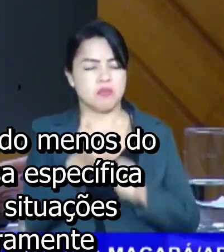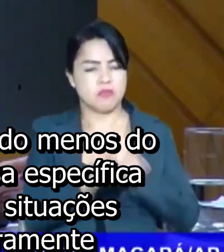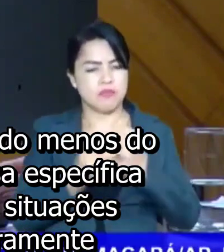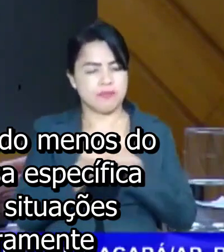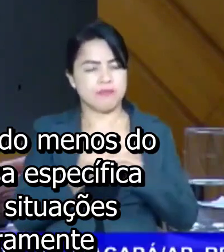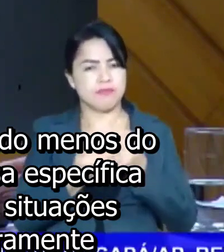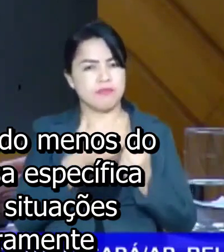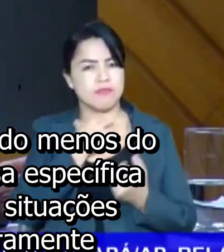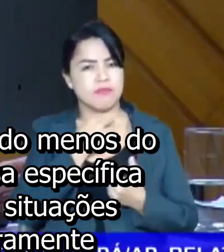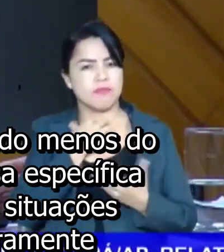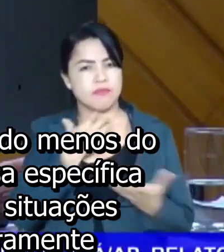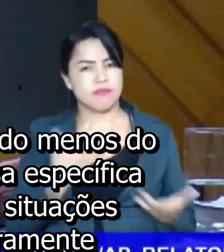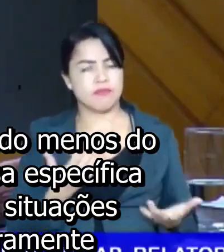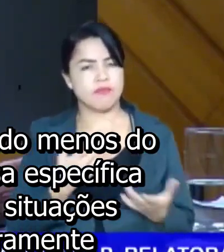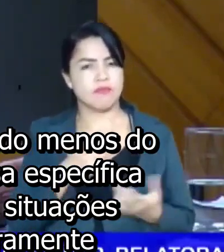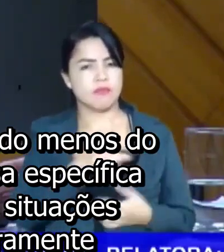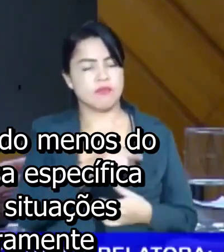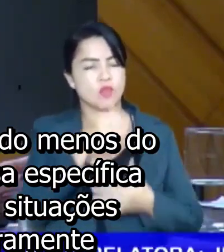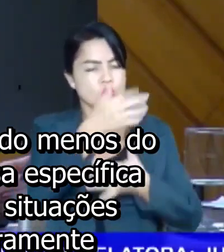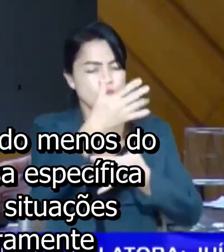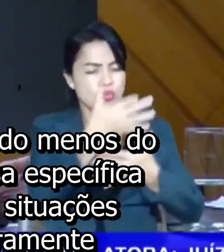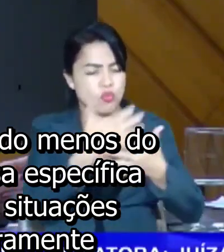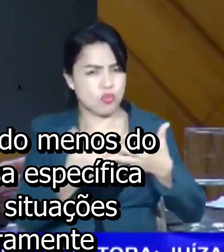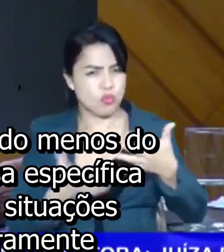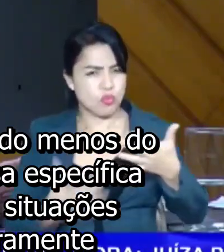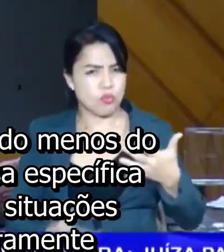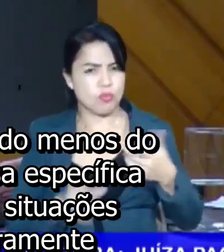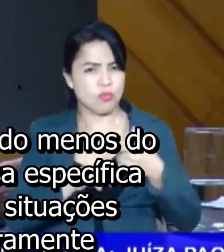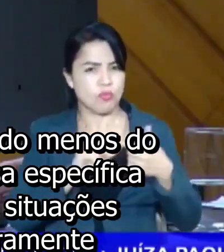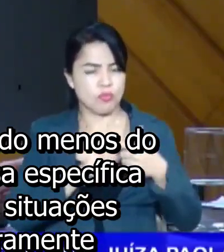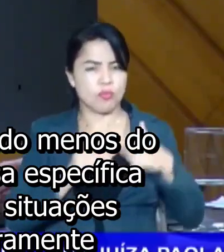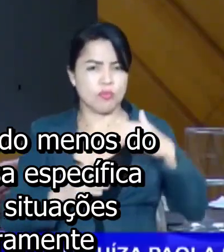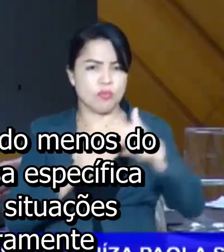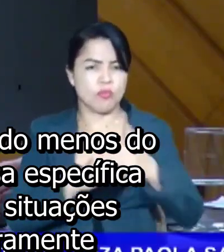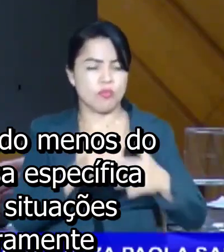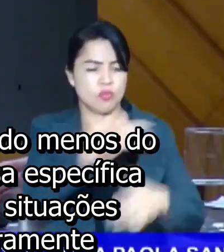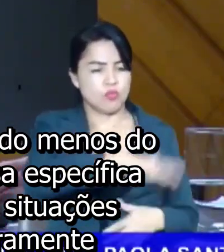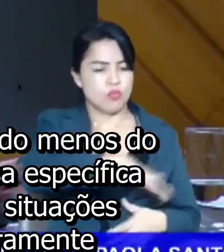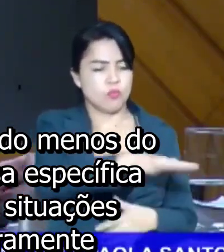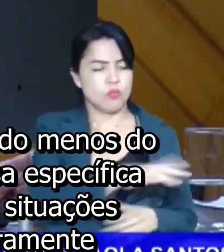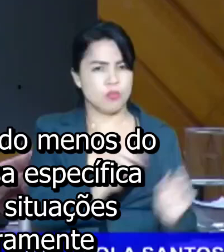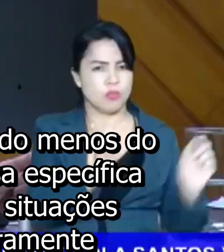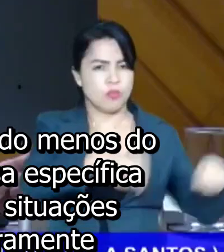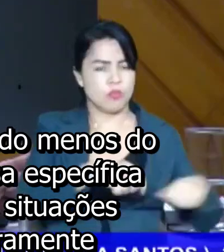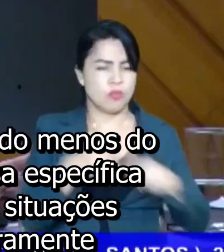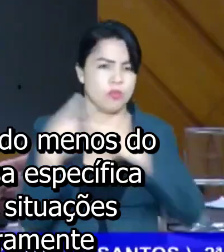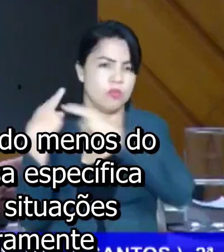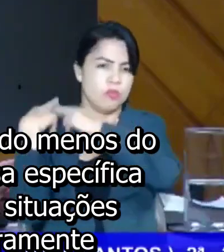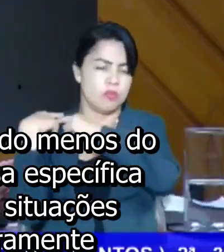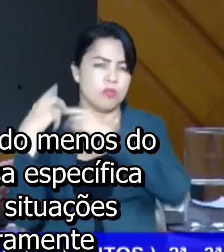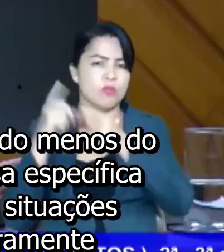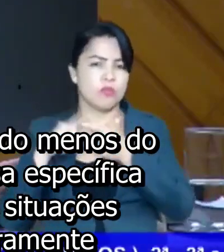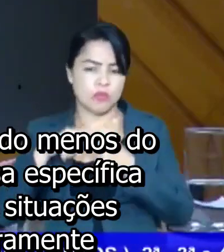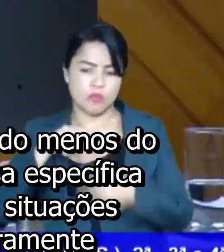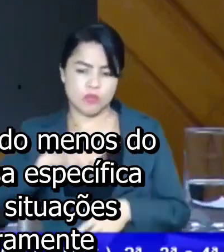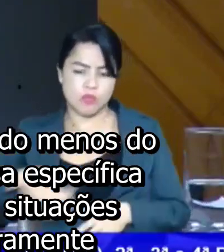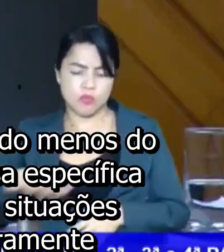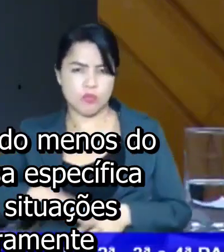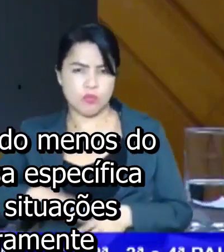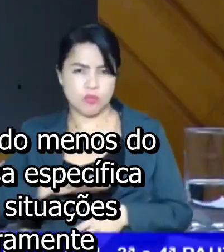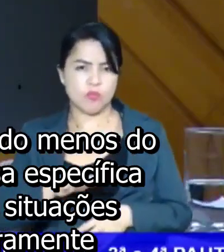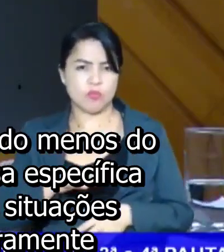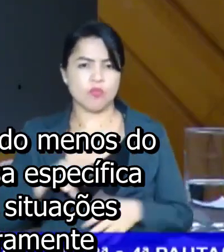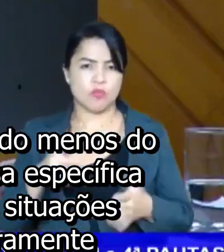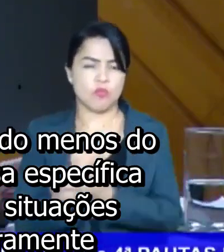que a delineação minuciosa e específica e a restrição, tanto do órgão competente quanto das situações em que se admite o manejo